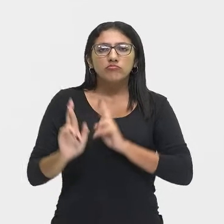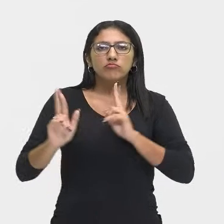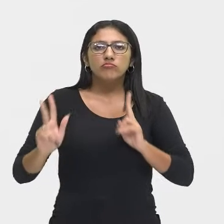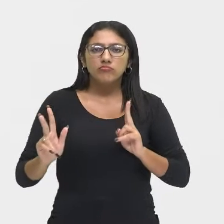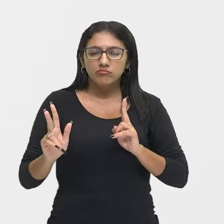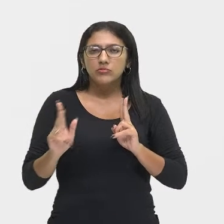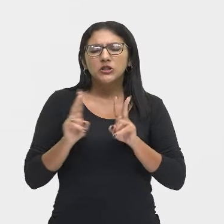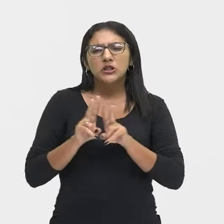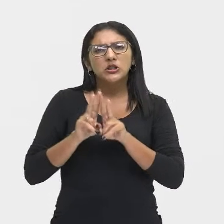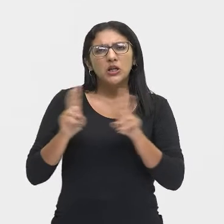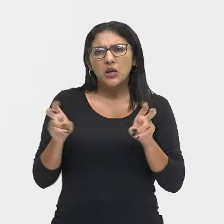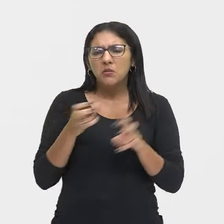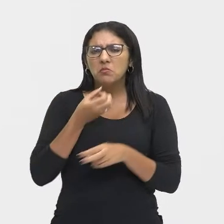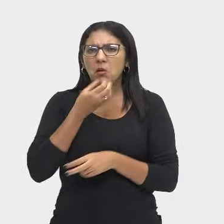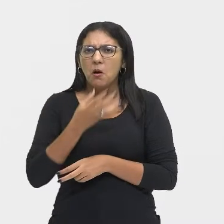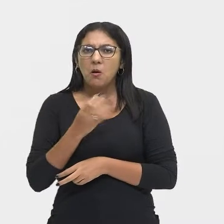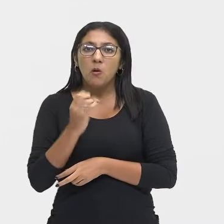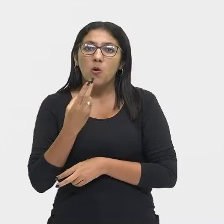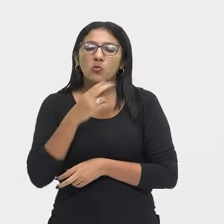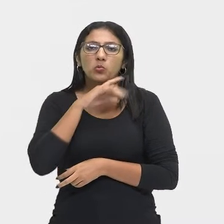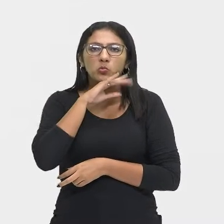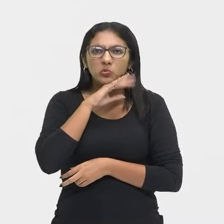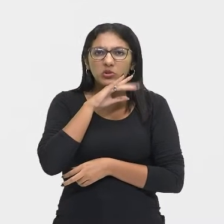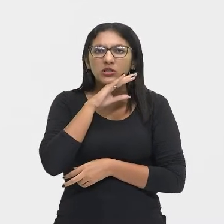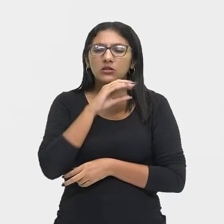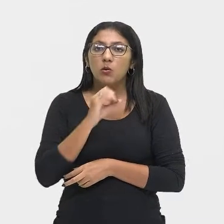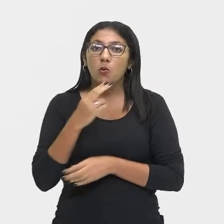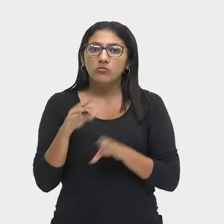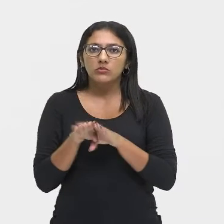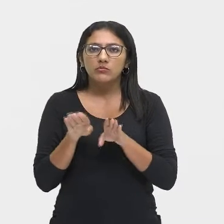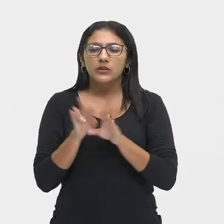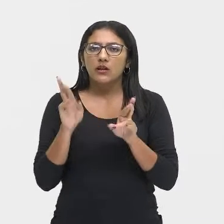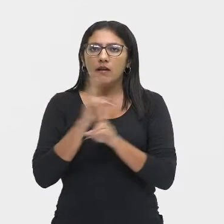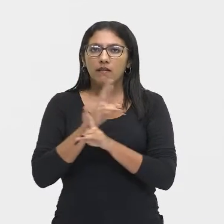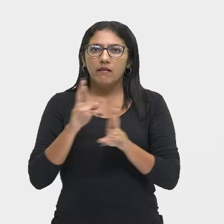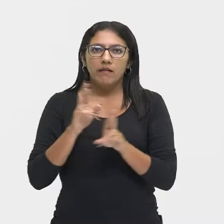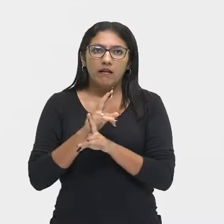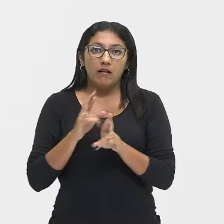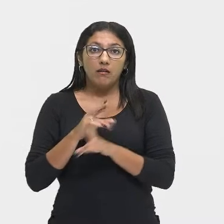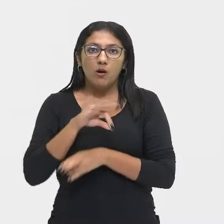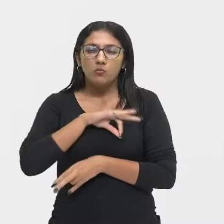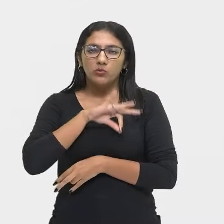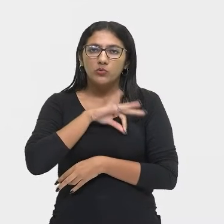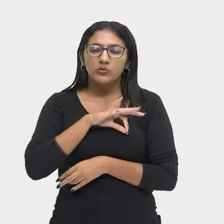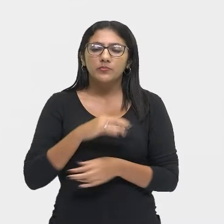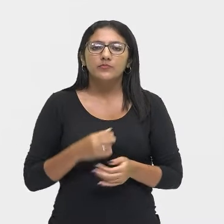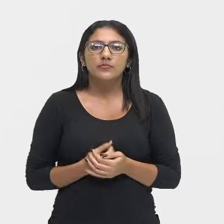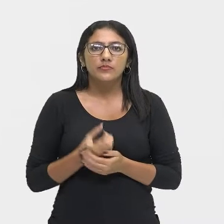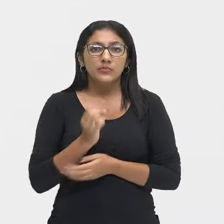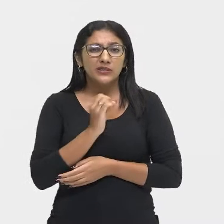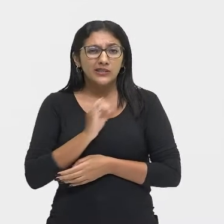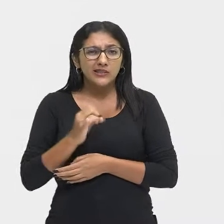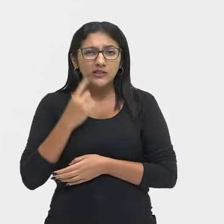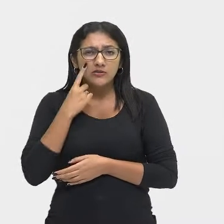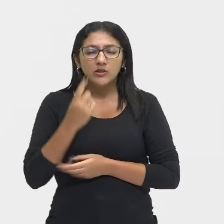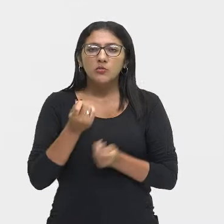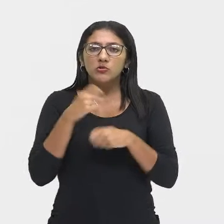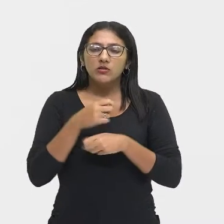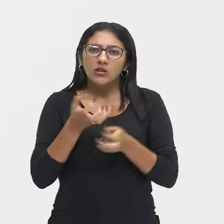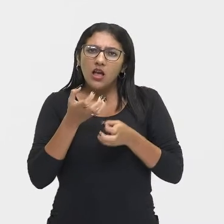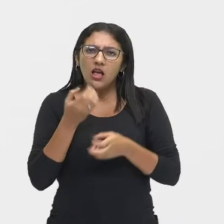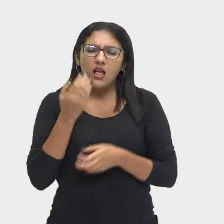fatos negativos ou mesmo criminosos. Então, se você quiser ler a legislação